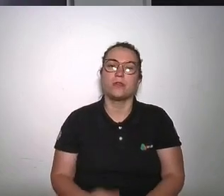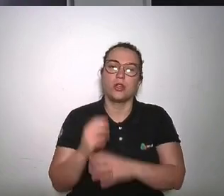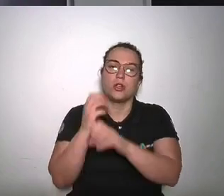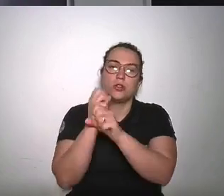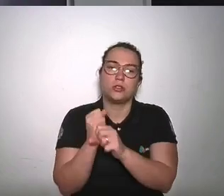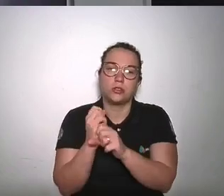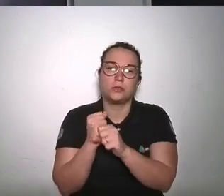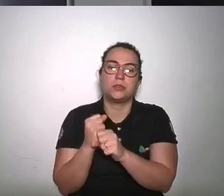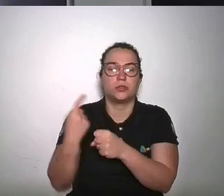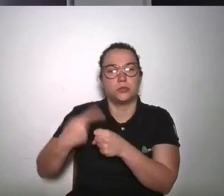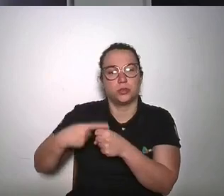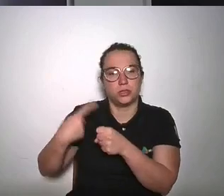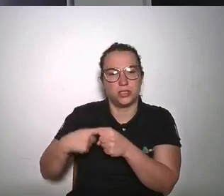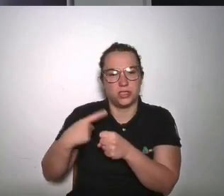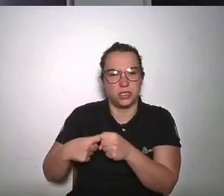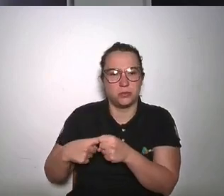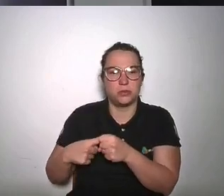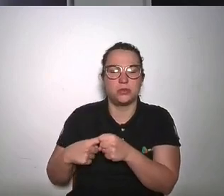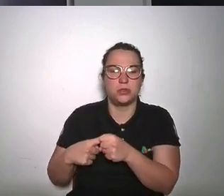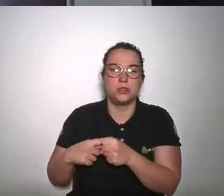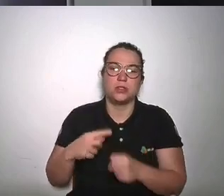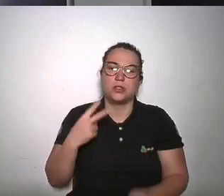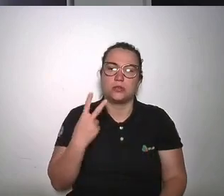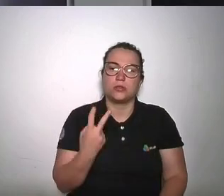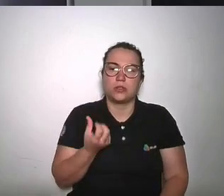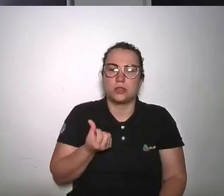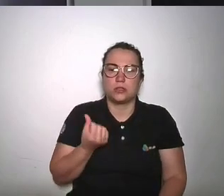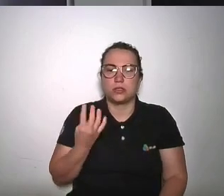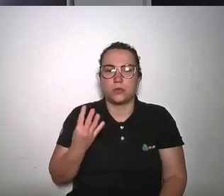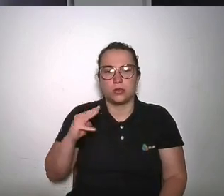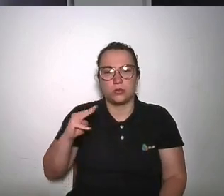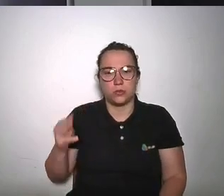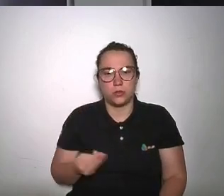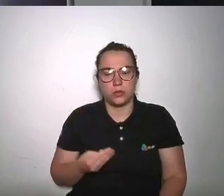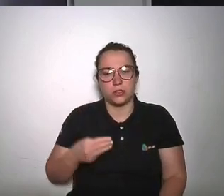do município vai ser de